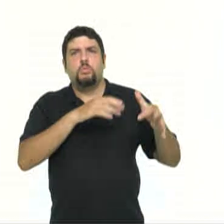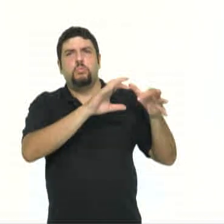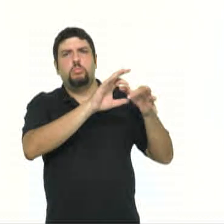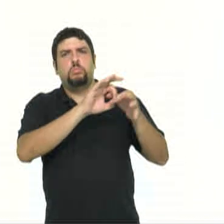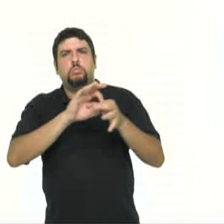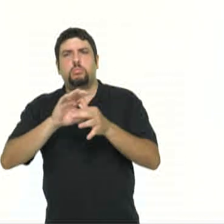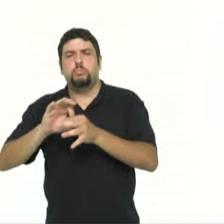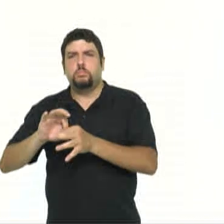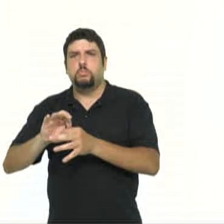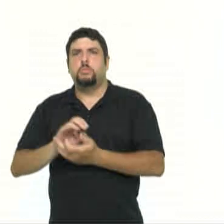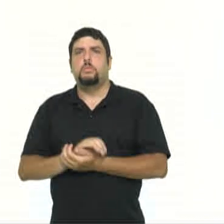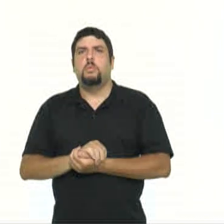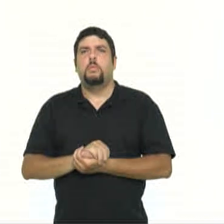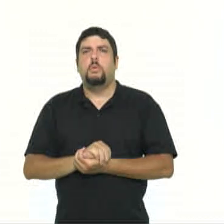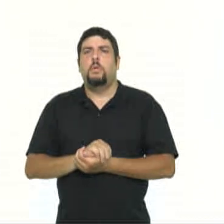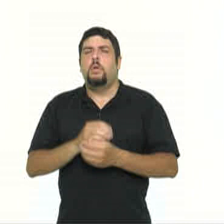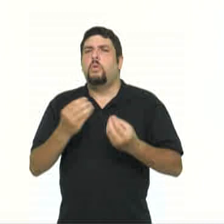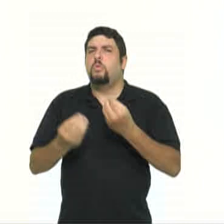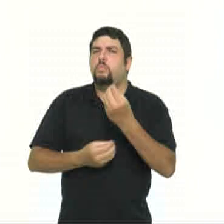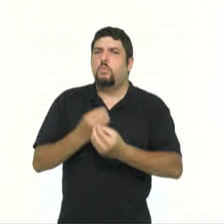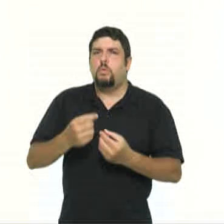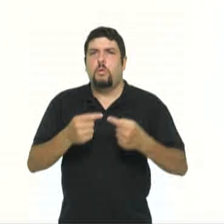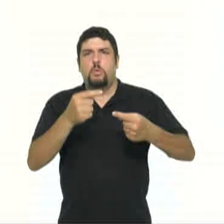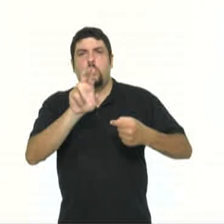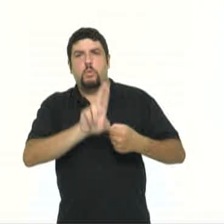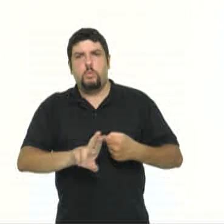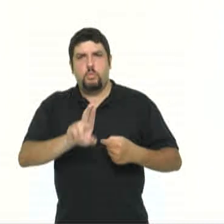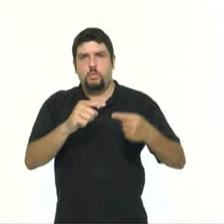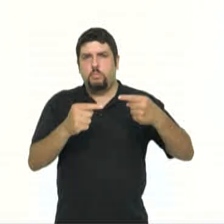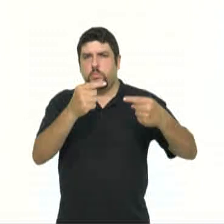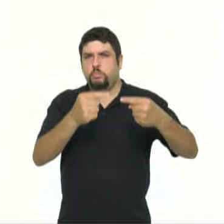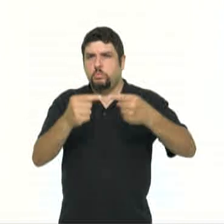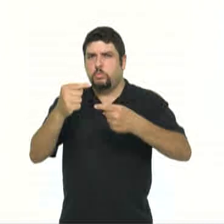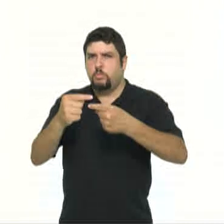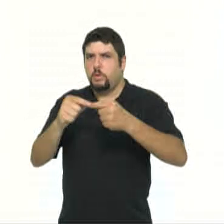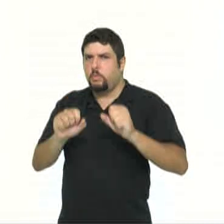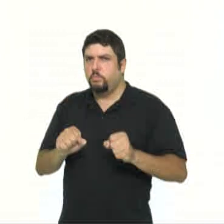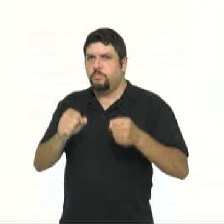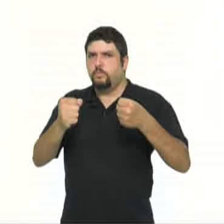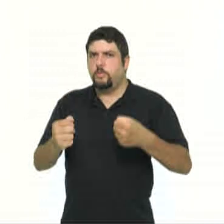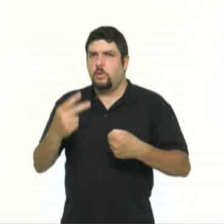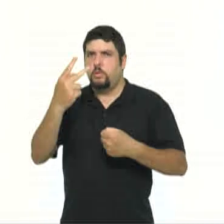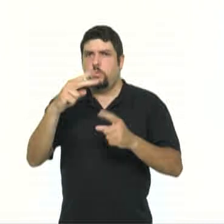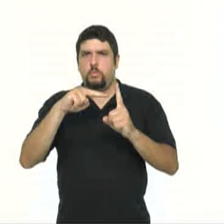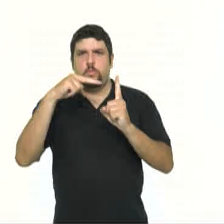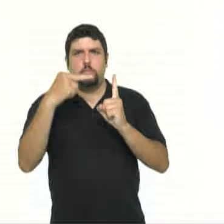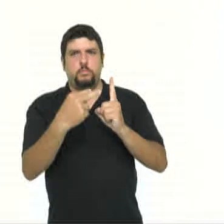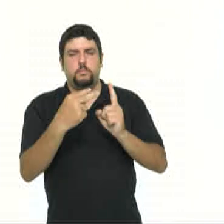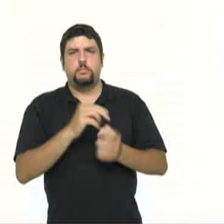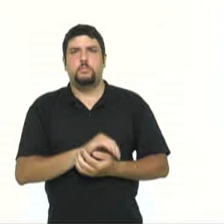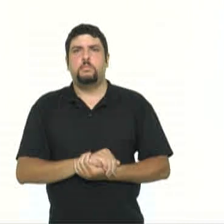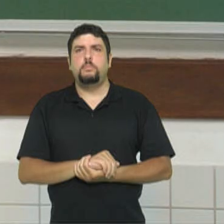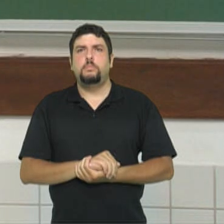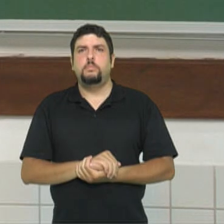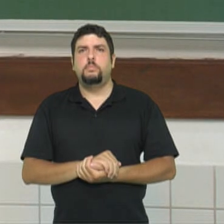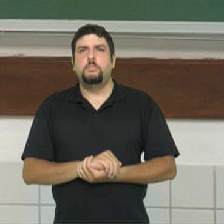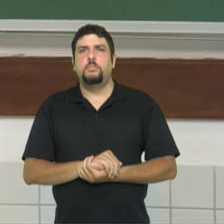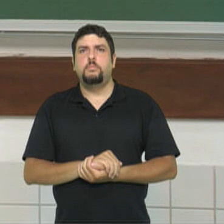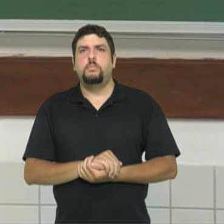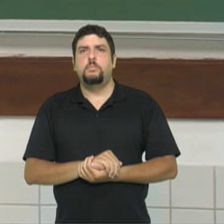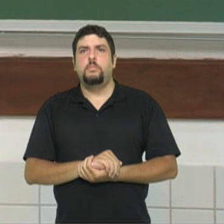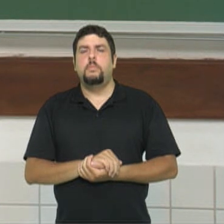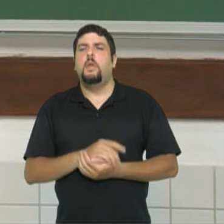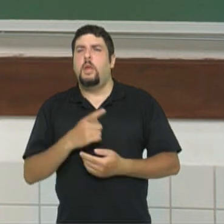coesa argumentos e fatos para a defesa do seu ponto de vista. E aí apareciam os